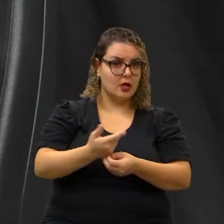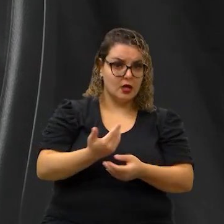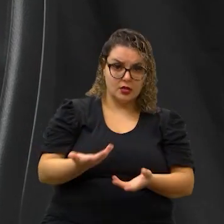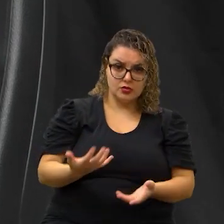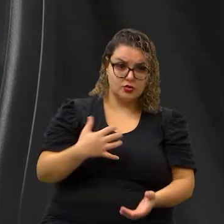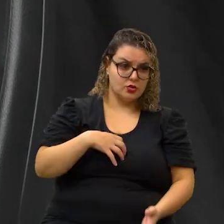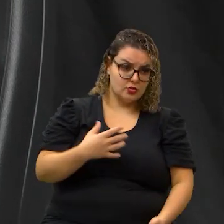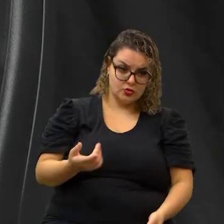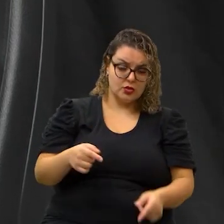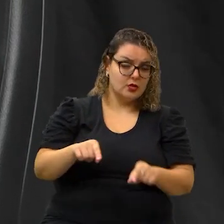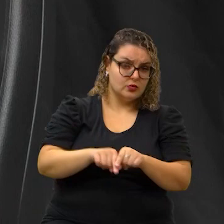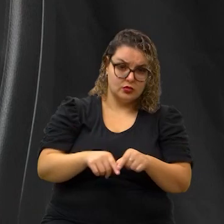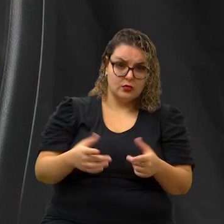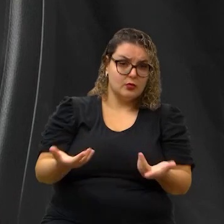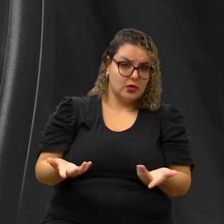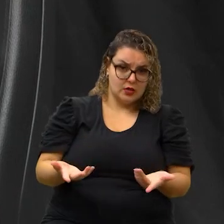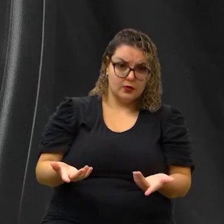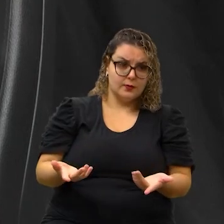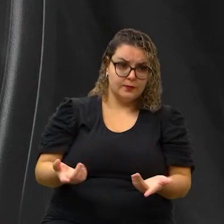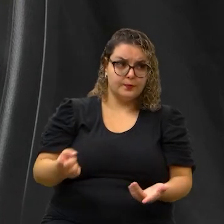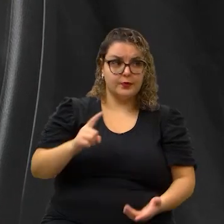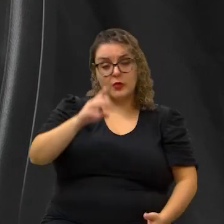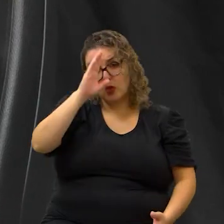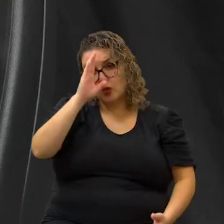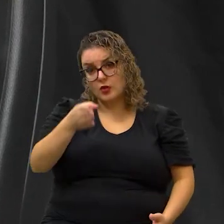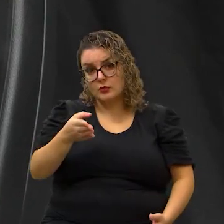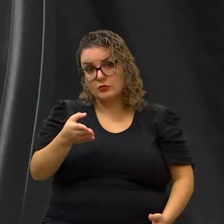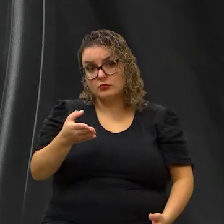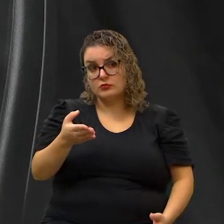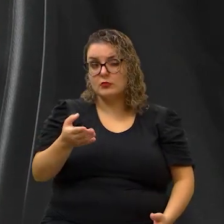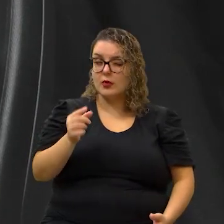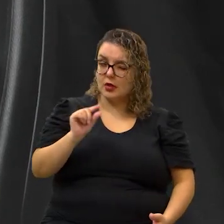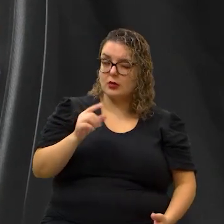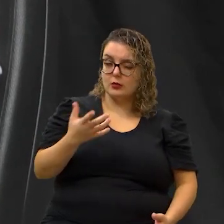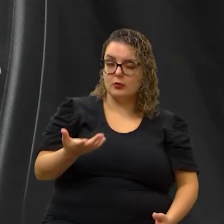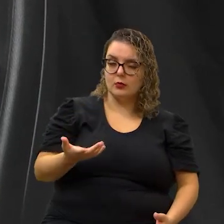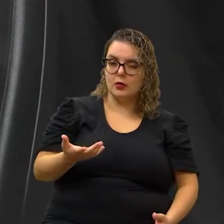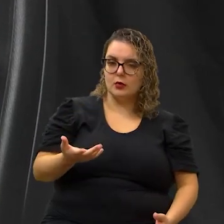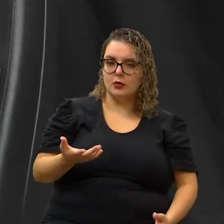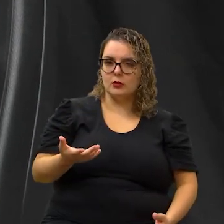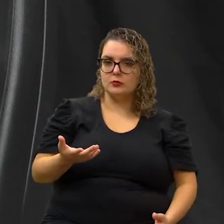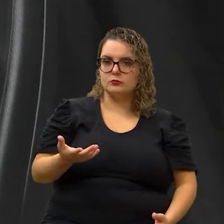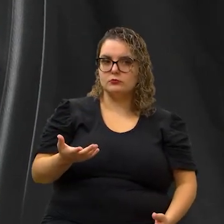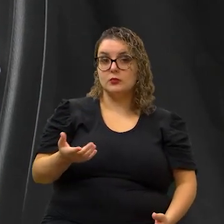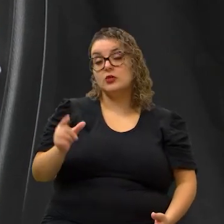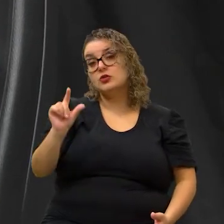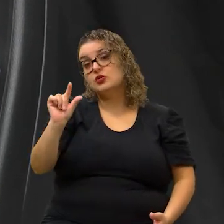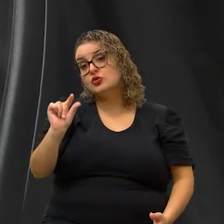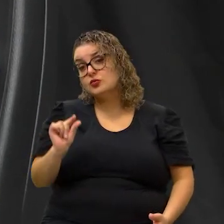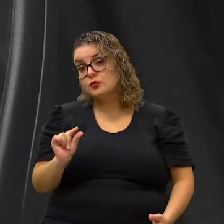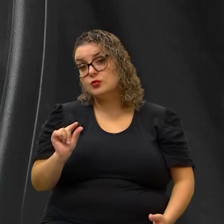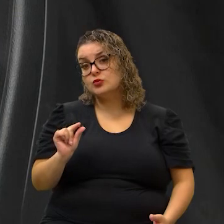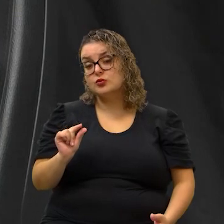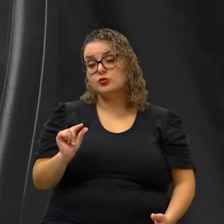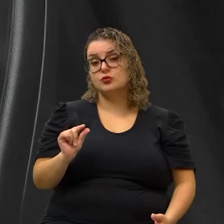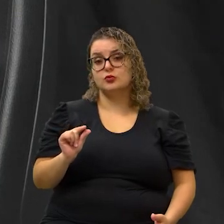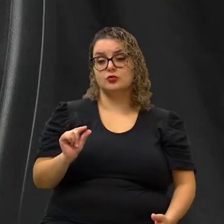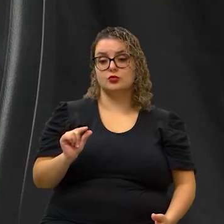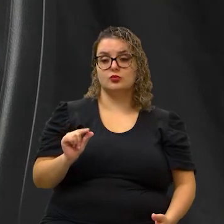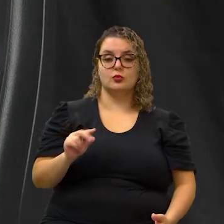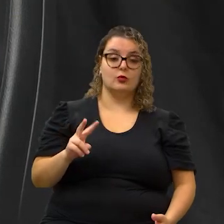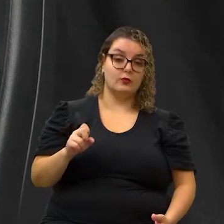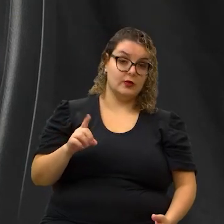pintura. Então, é uma forma, assim, também, não diretamente, mas indiretamente,